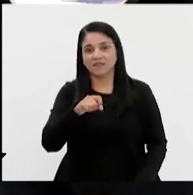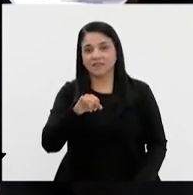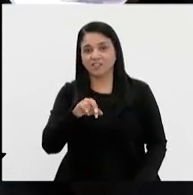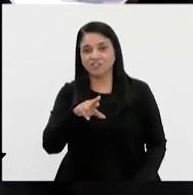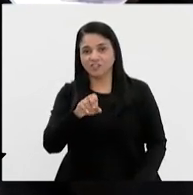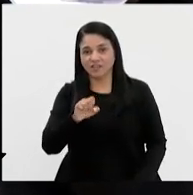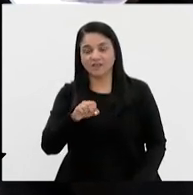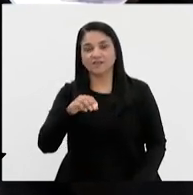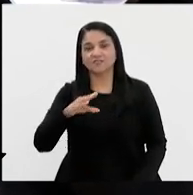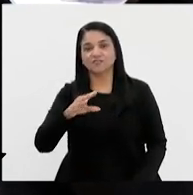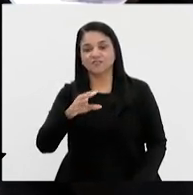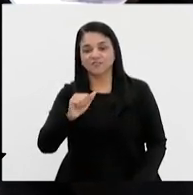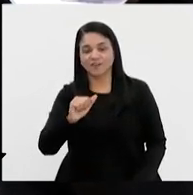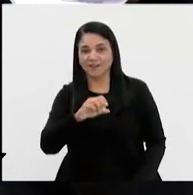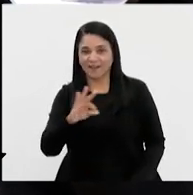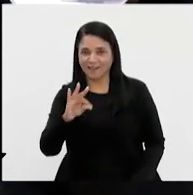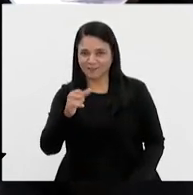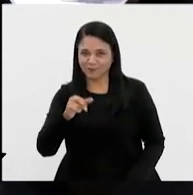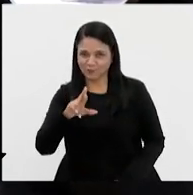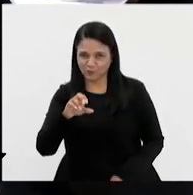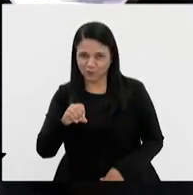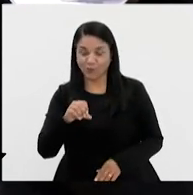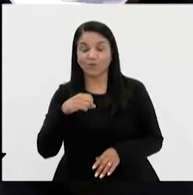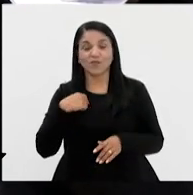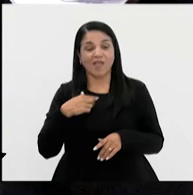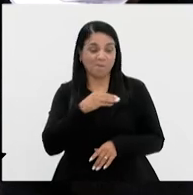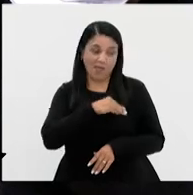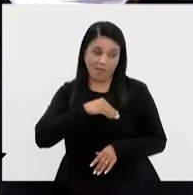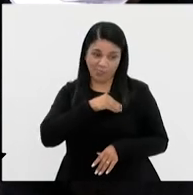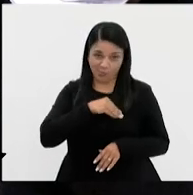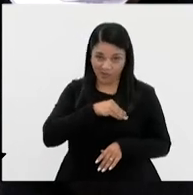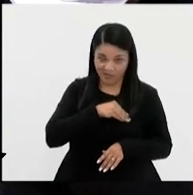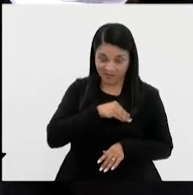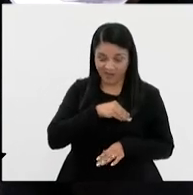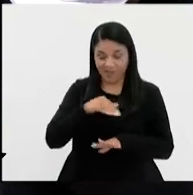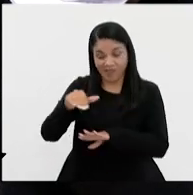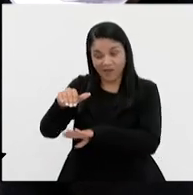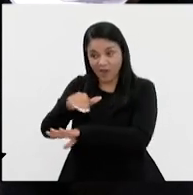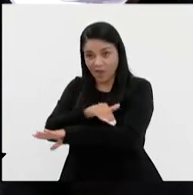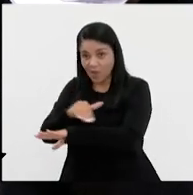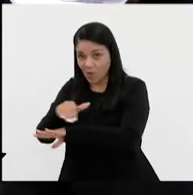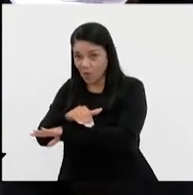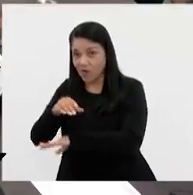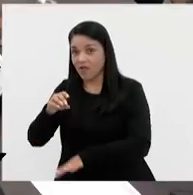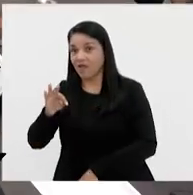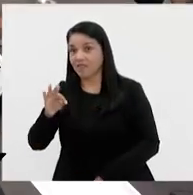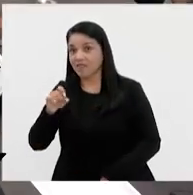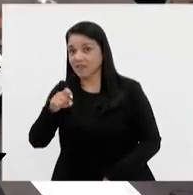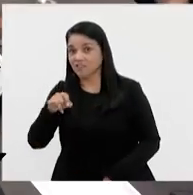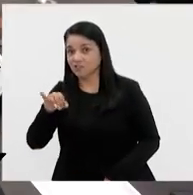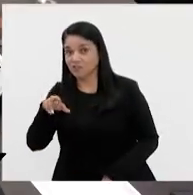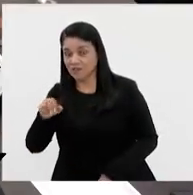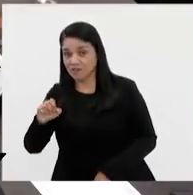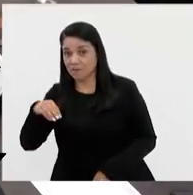Mink não sai de Copacabana, fez essa confusão. É Teixeira de Castro mesmo.